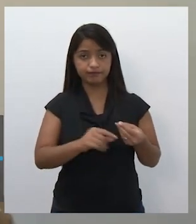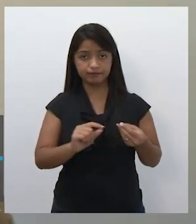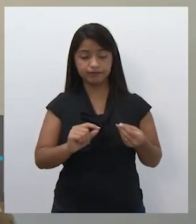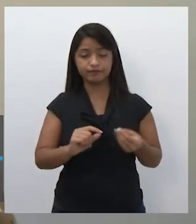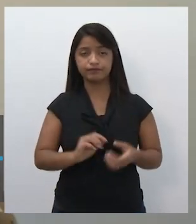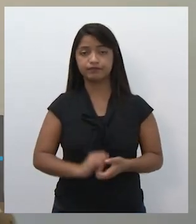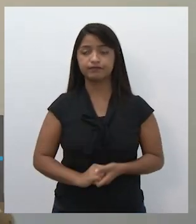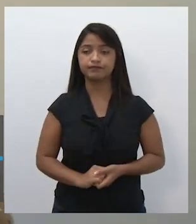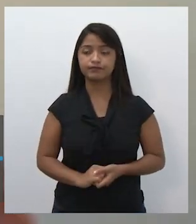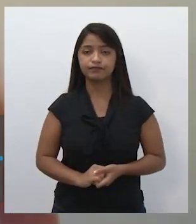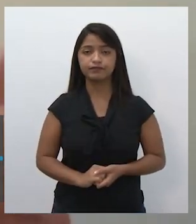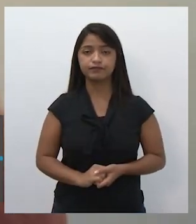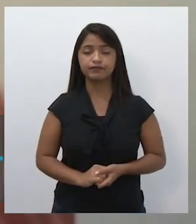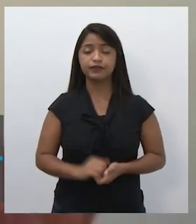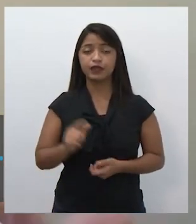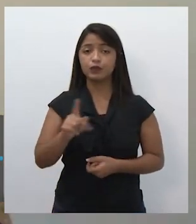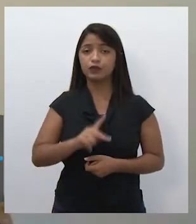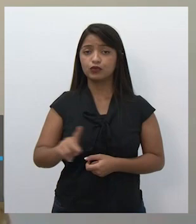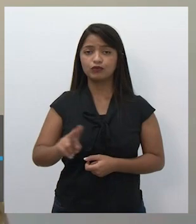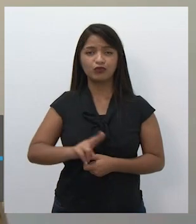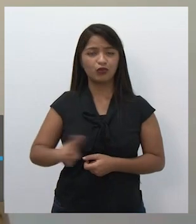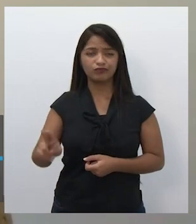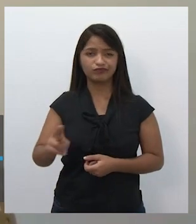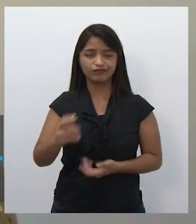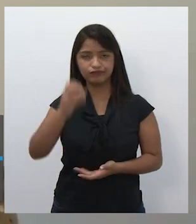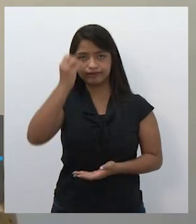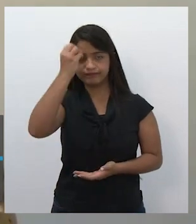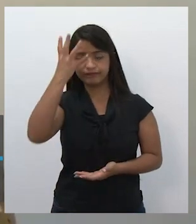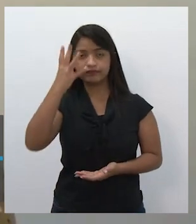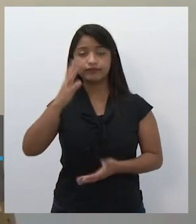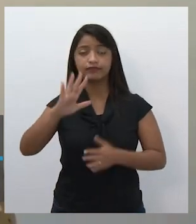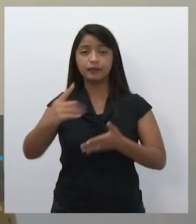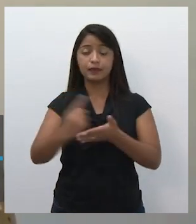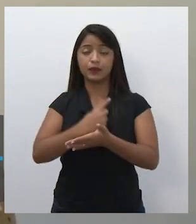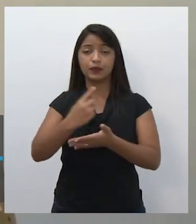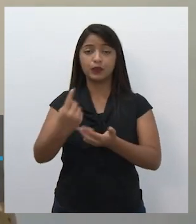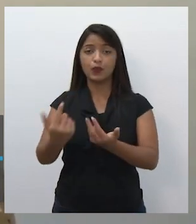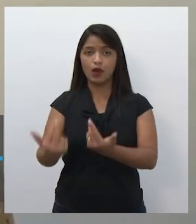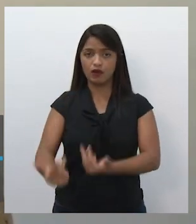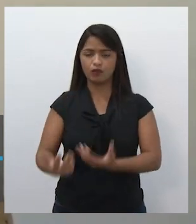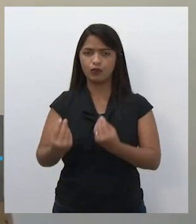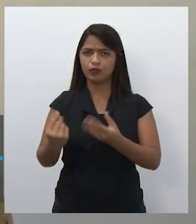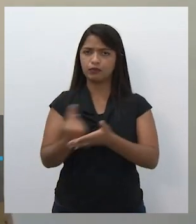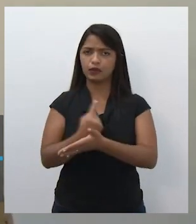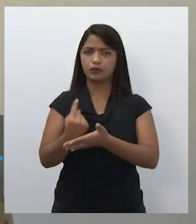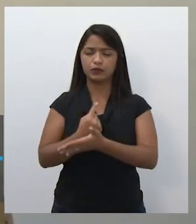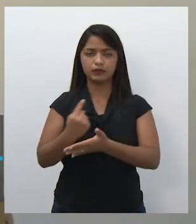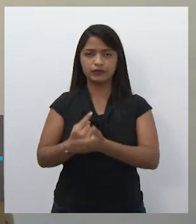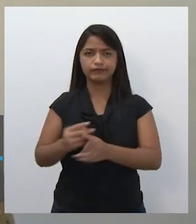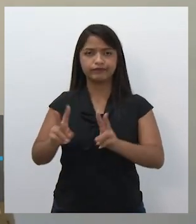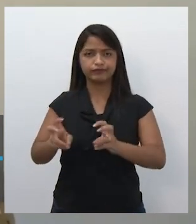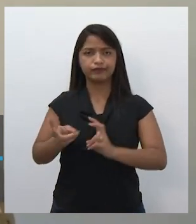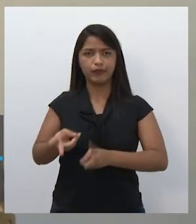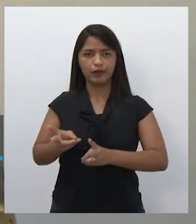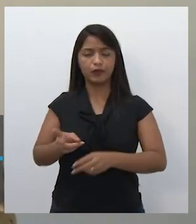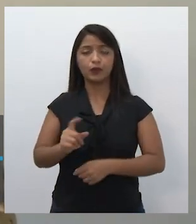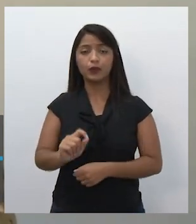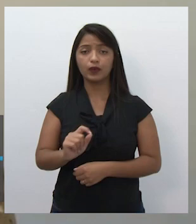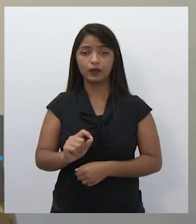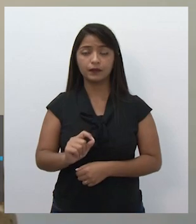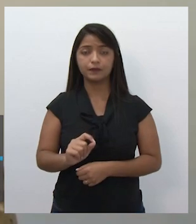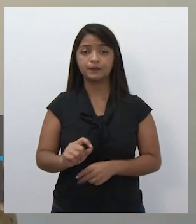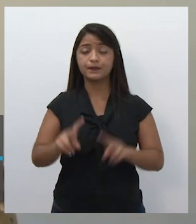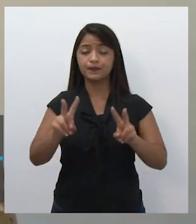dizer aqui o nome do professor, mas é uma pergunta recorrente, Adriana, que está aparecendo aqui no nosso chat, é quanto